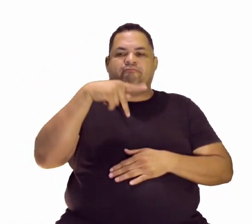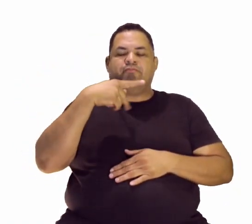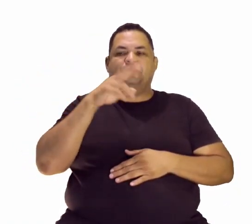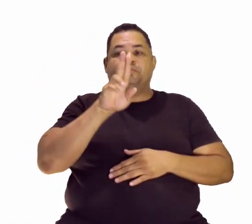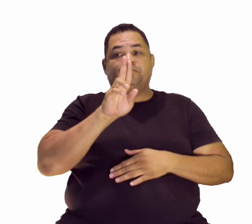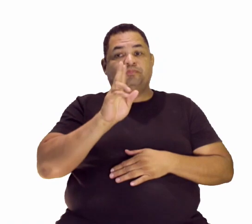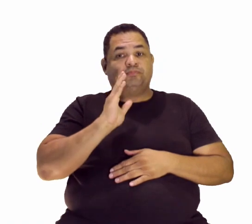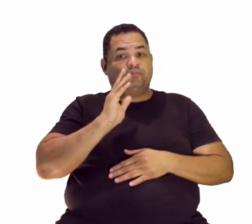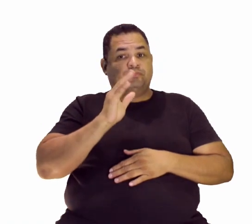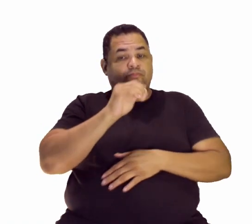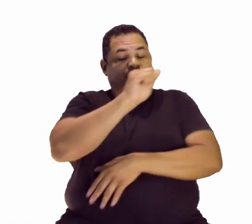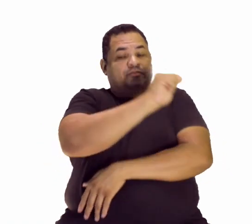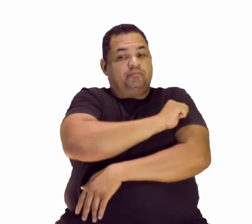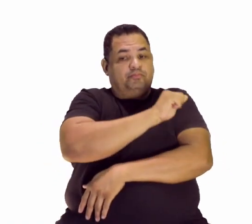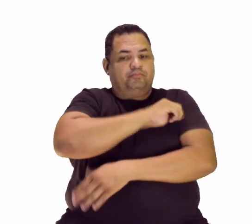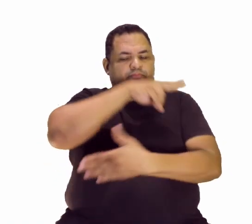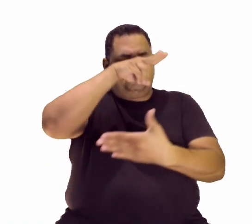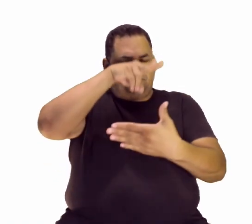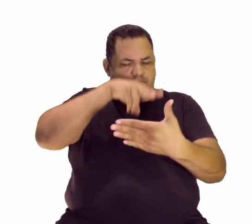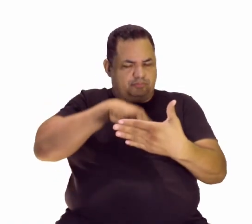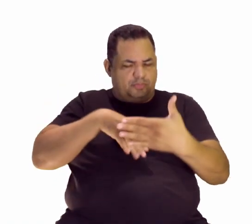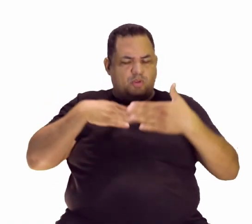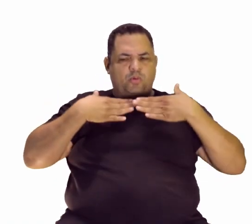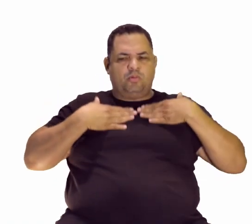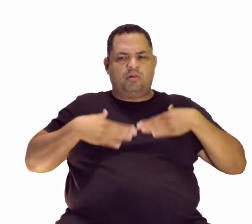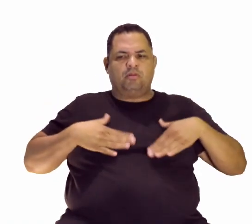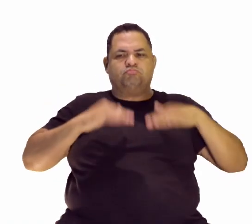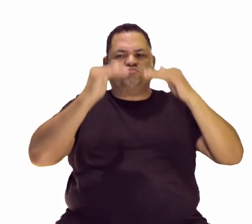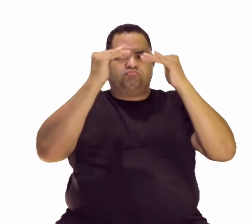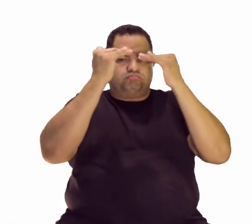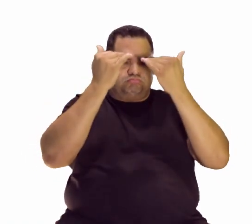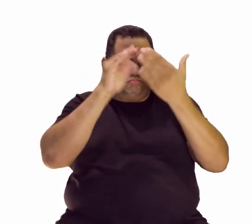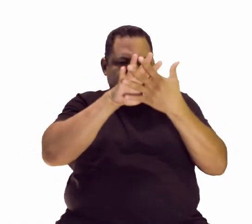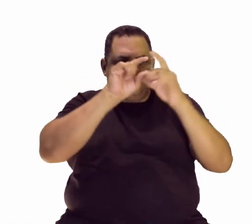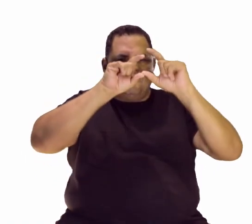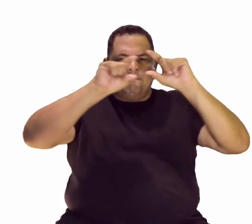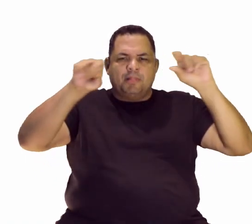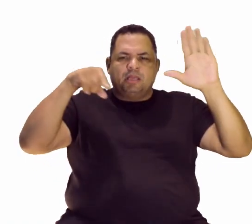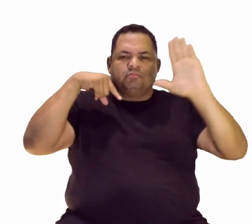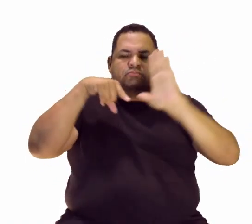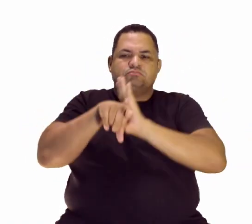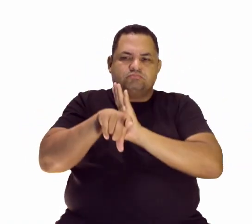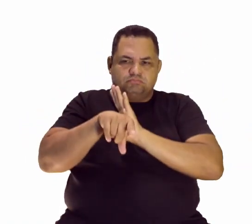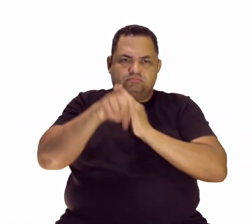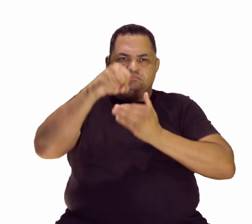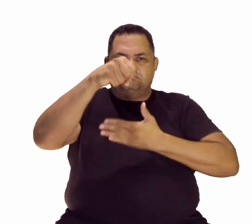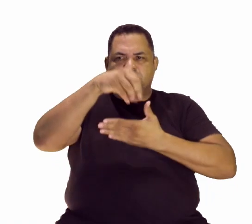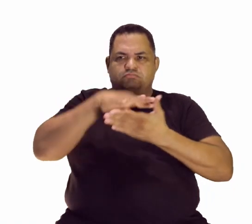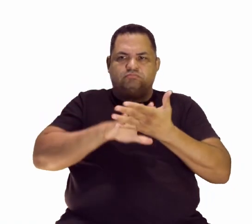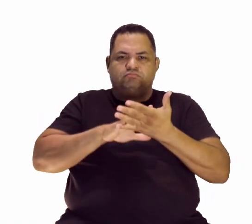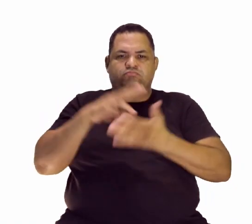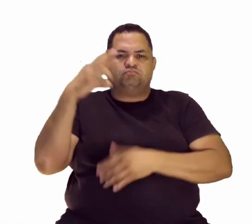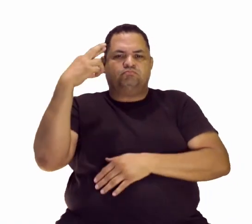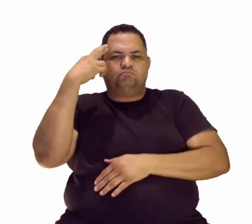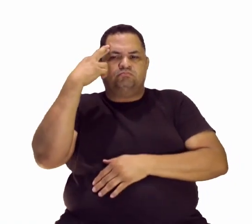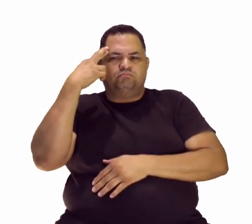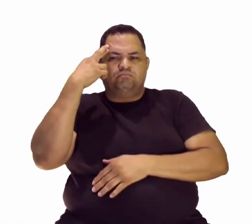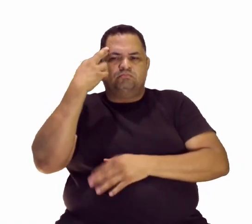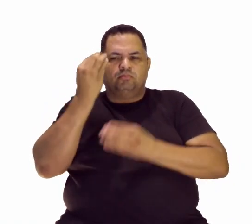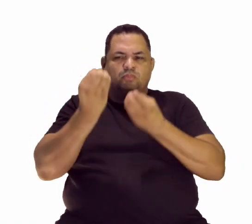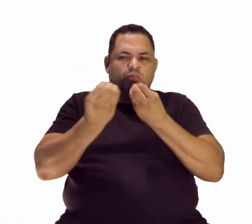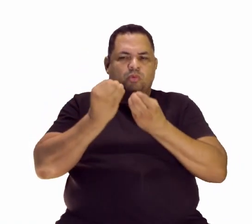vocês, meus alunos, leiam com muita atenção o enunciado da questão, reflita sobre